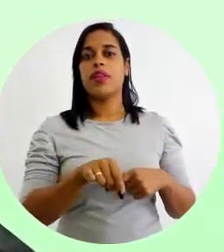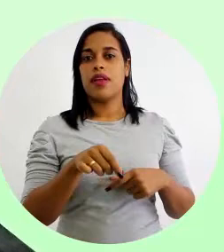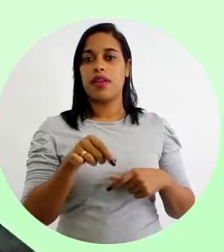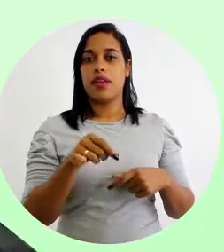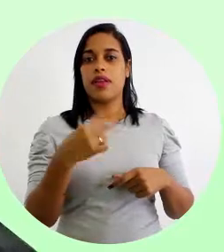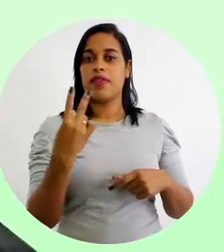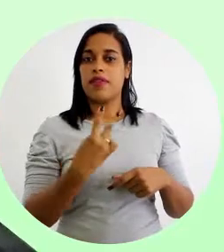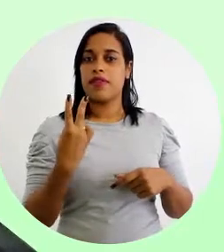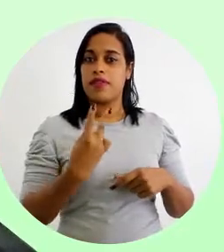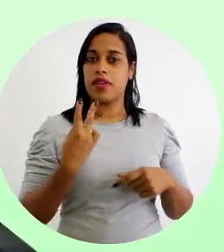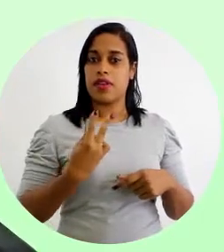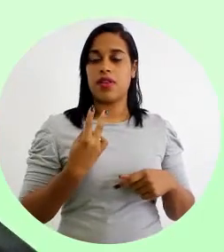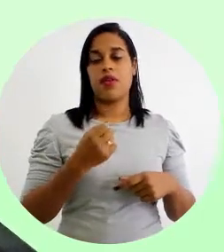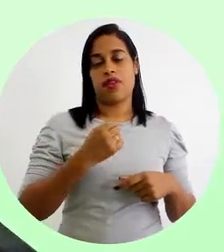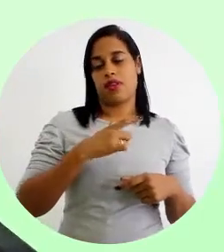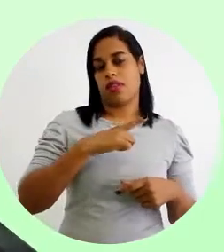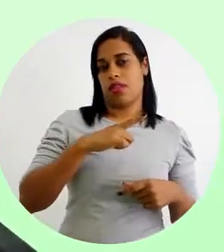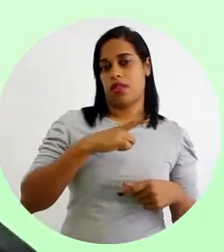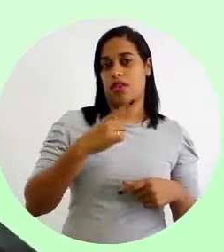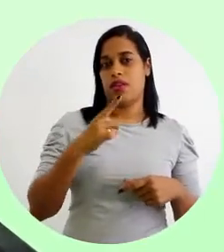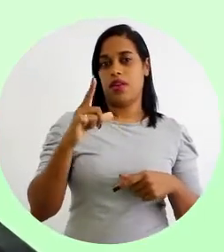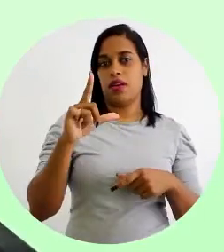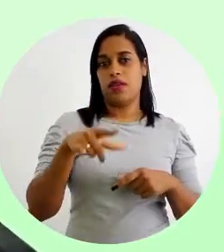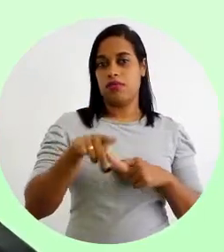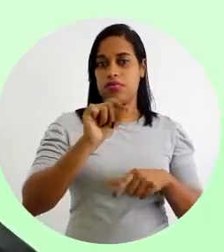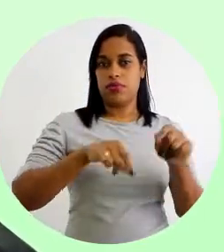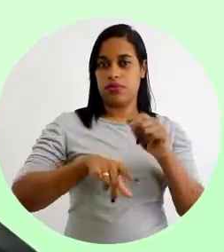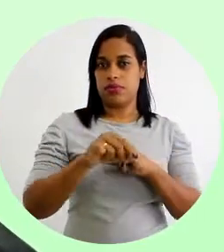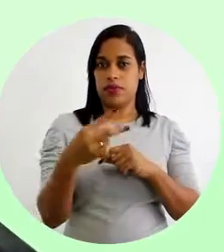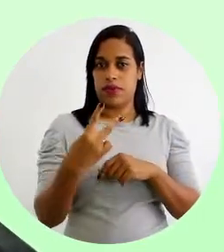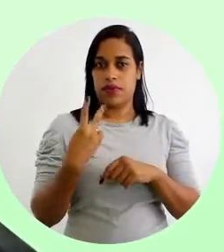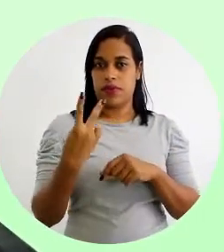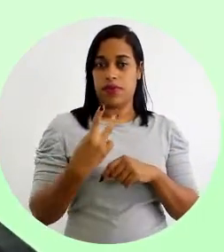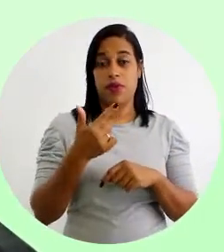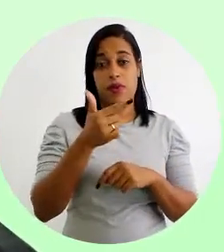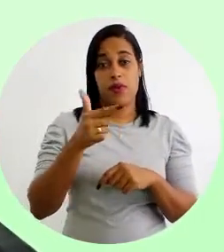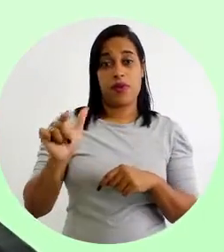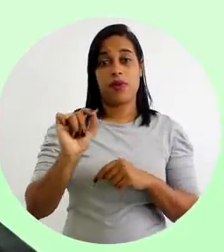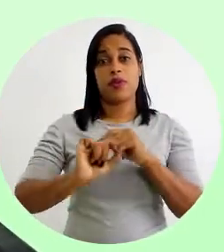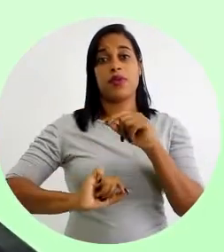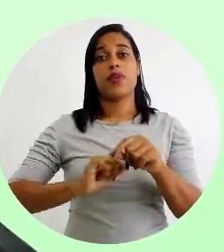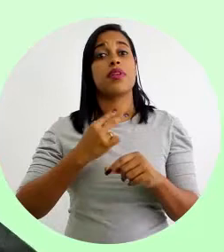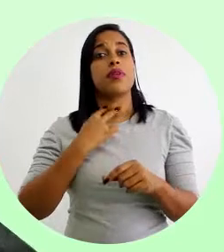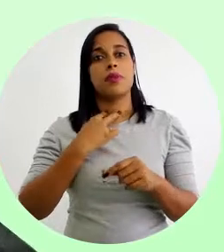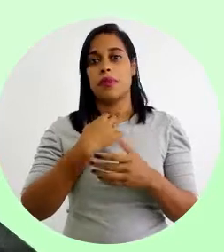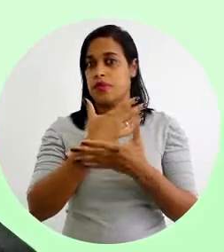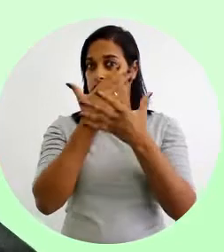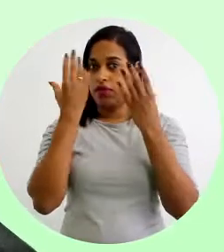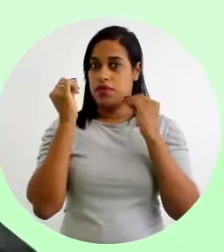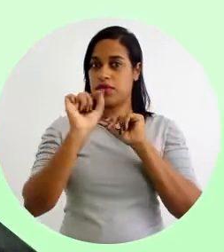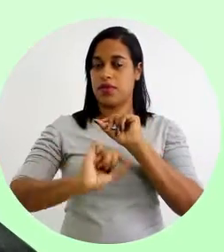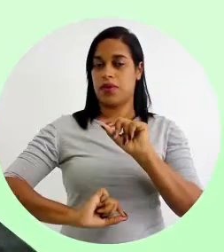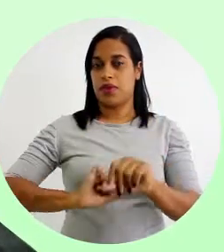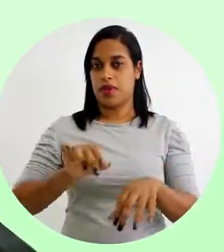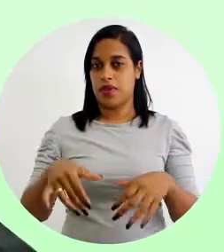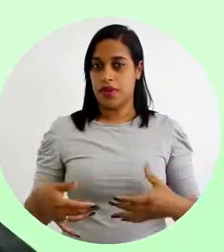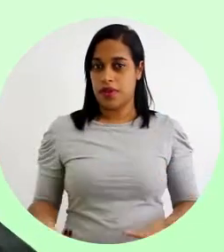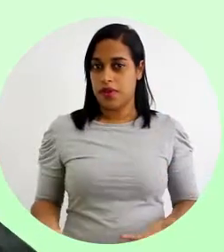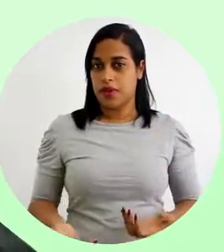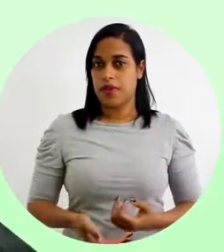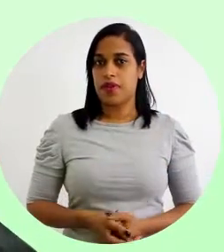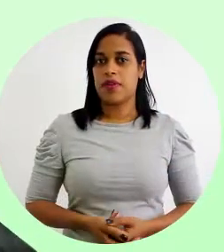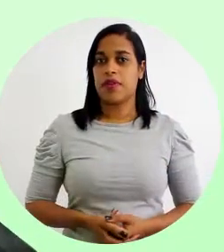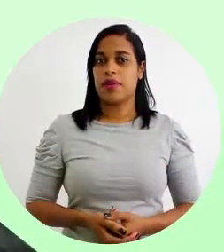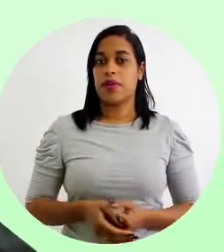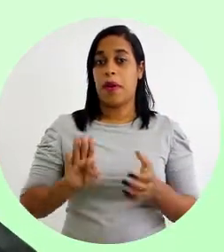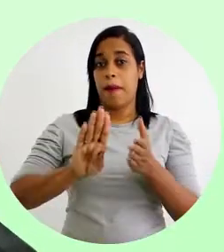de menor valor, o item que tenha o menor valor. Outra coisa que a gente não pode esquecer é com